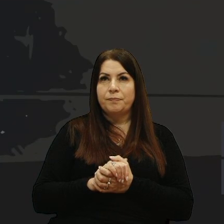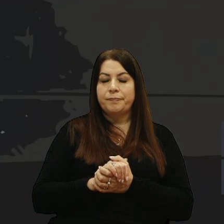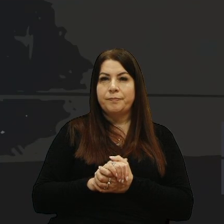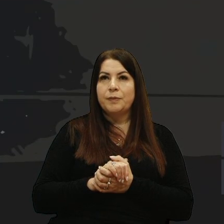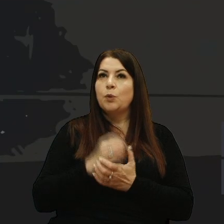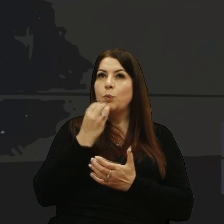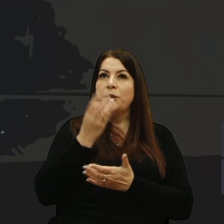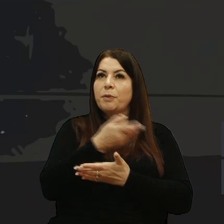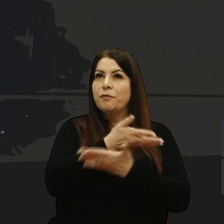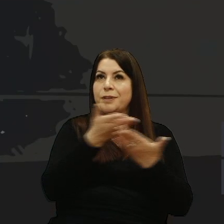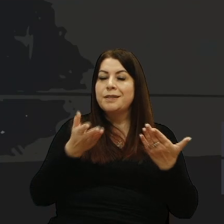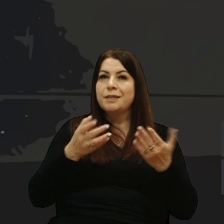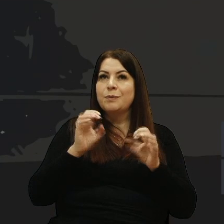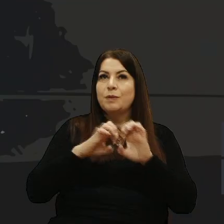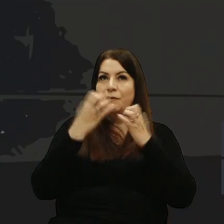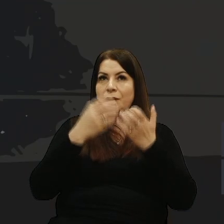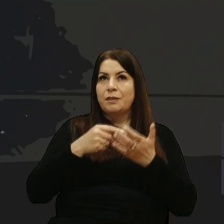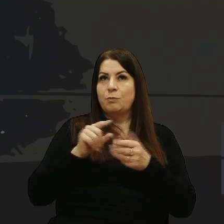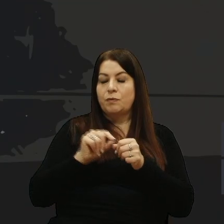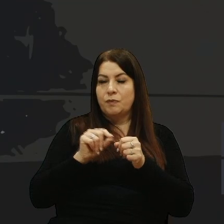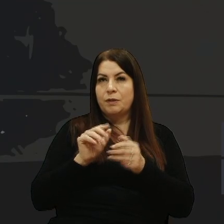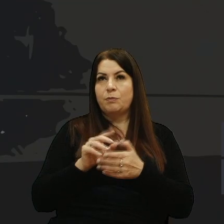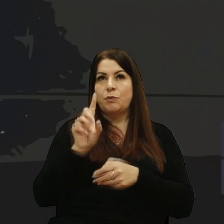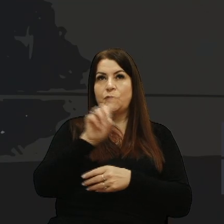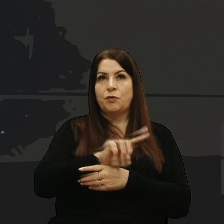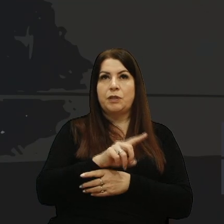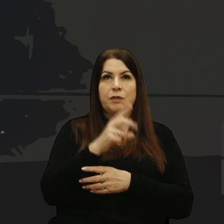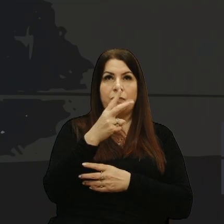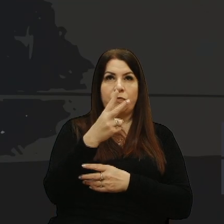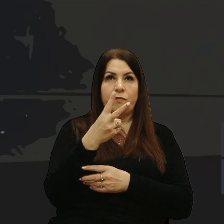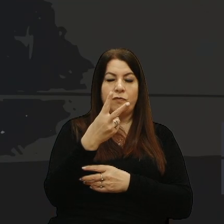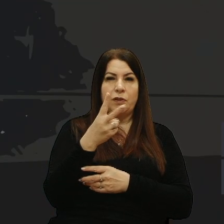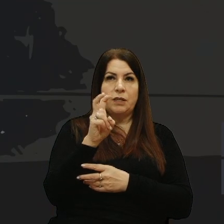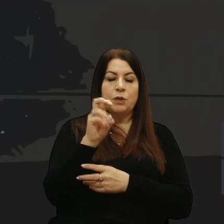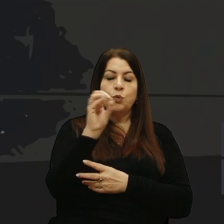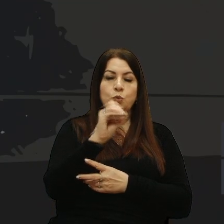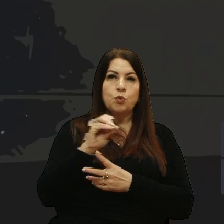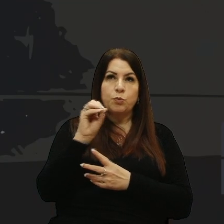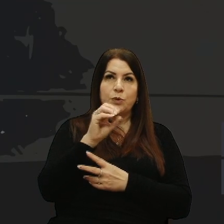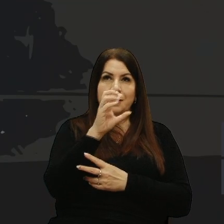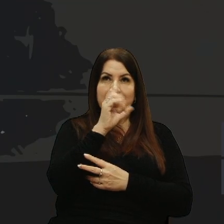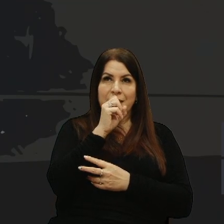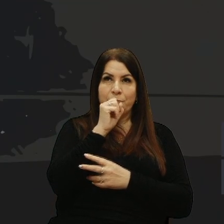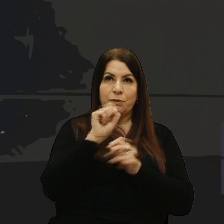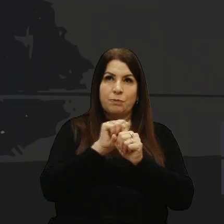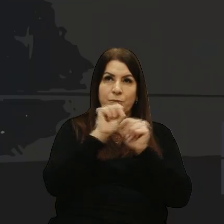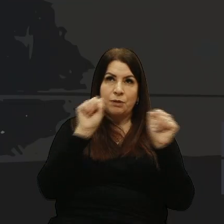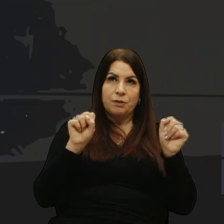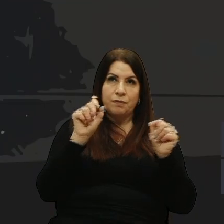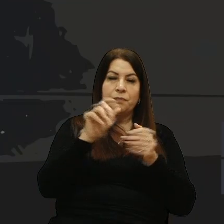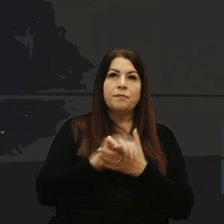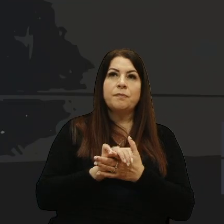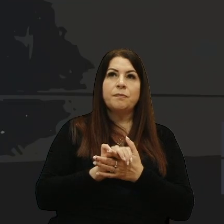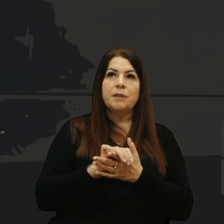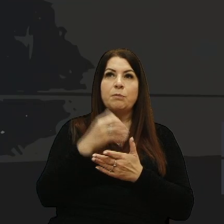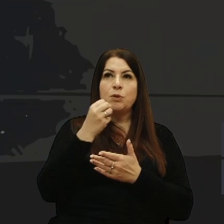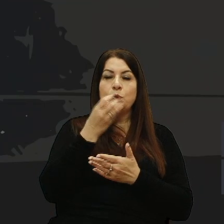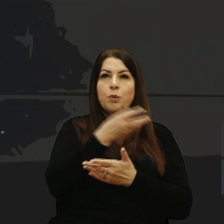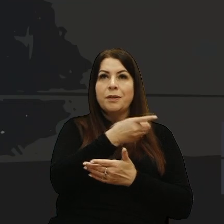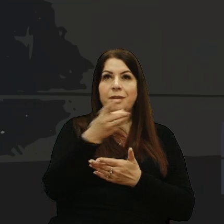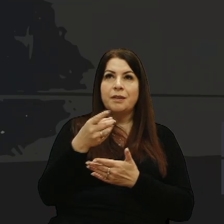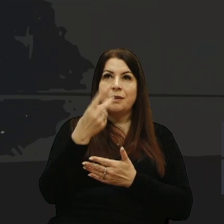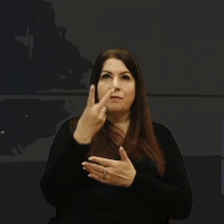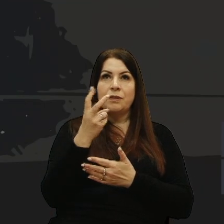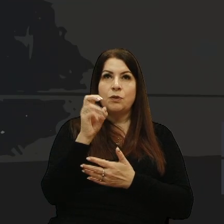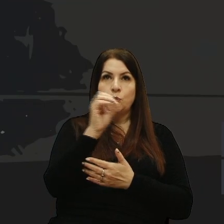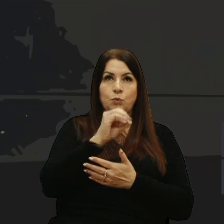contar para vocês sobre um evento que nós realizamos no dia 25 de outubro, um sábado pela manhã. Preciso contar para vocês que 25